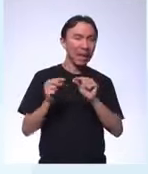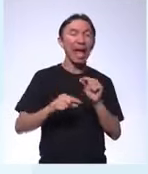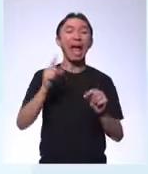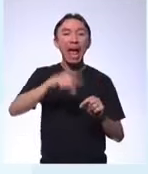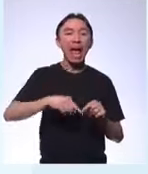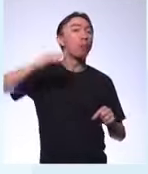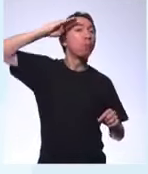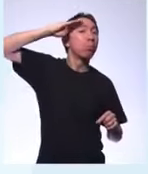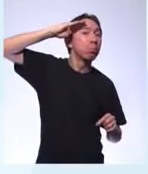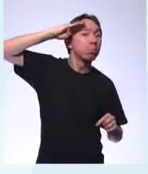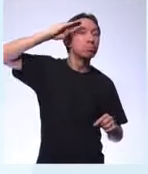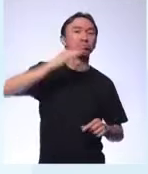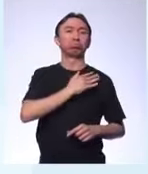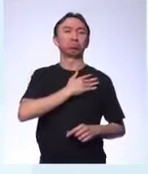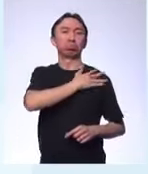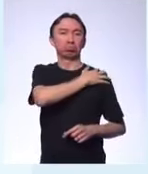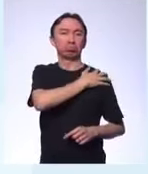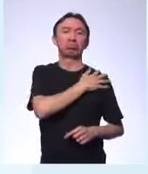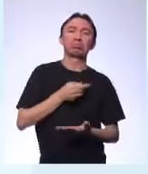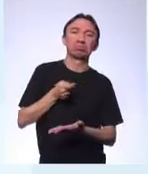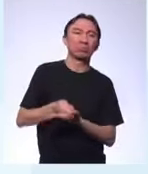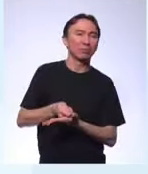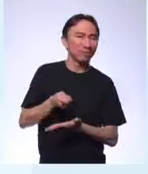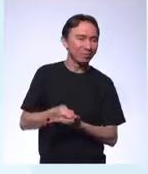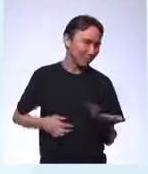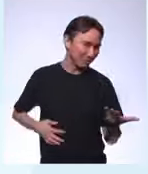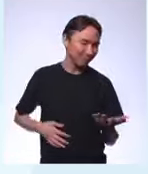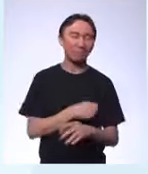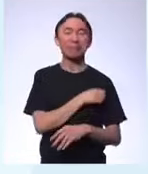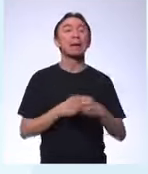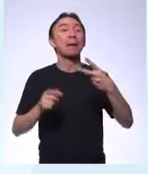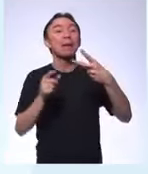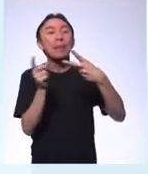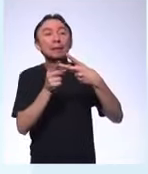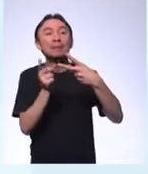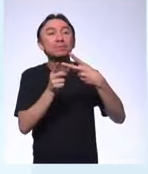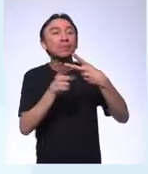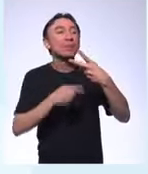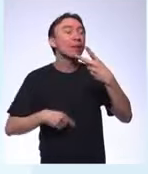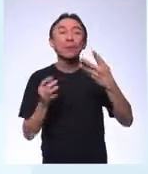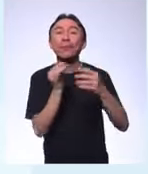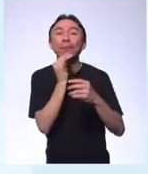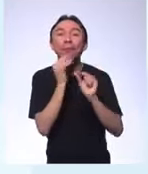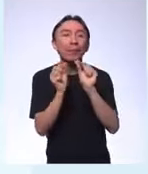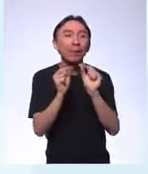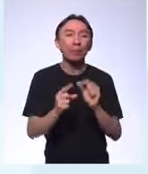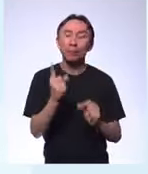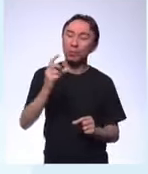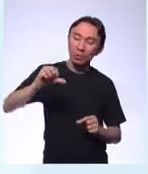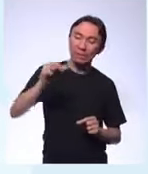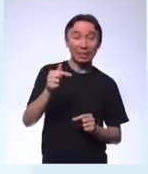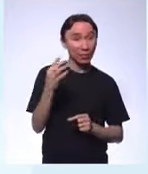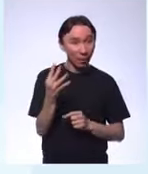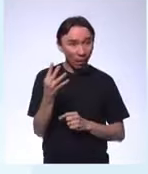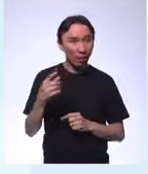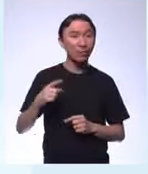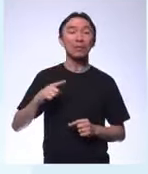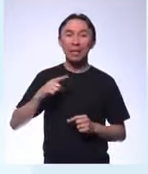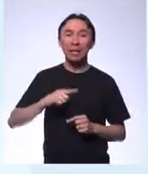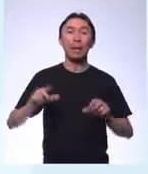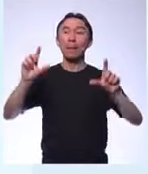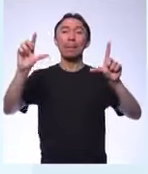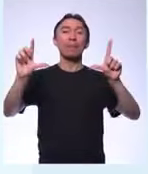a permissão de propaganda eleitoral gratuita para as eleições parlamentares de 74. E, nesse momento, o MDB, que